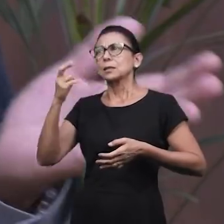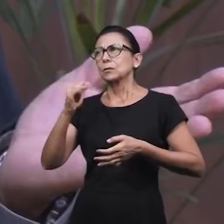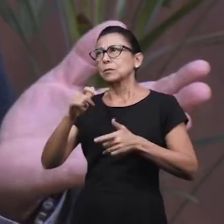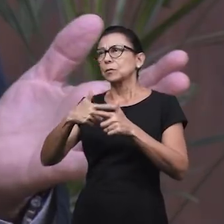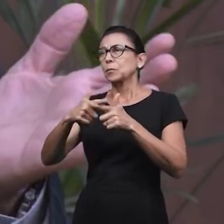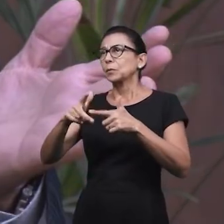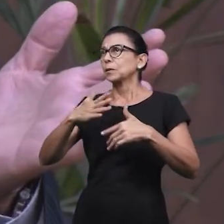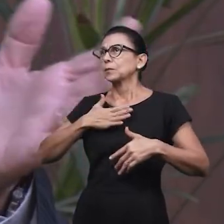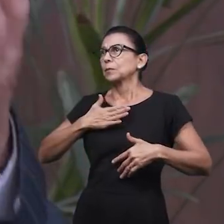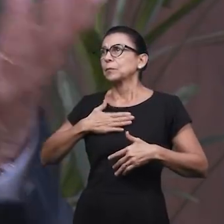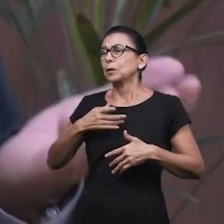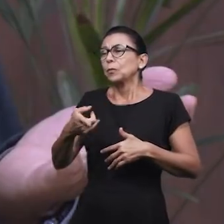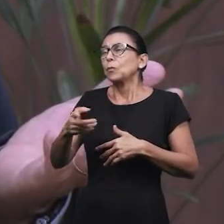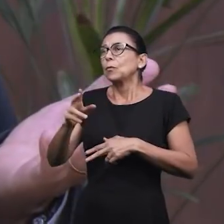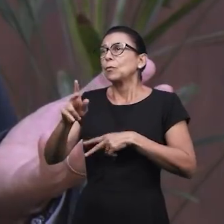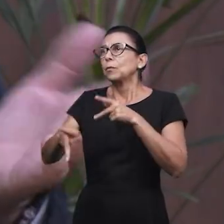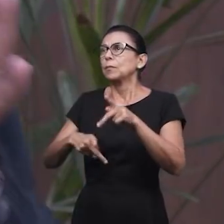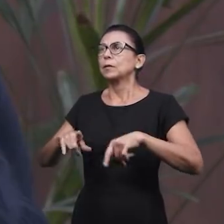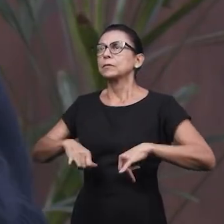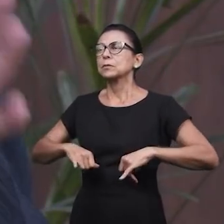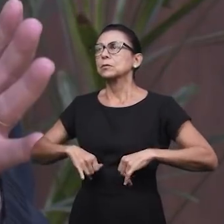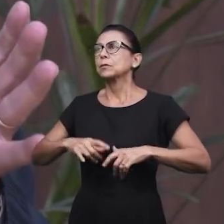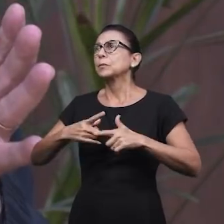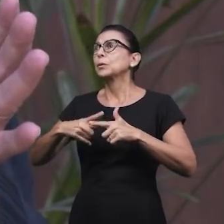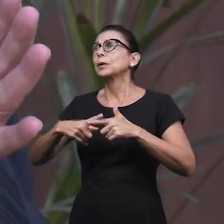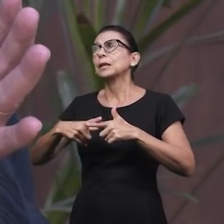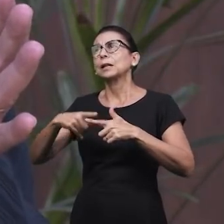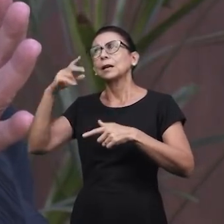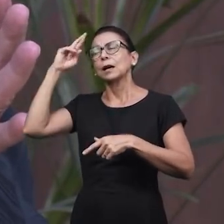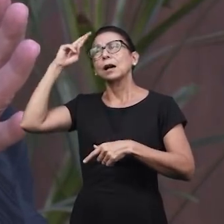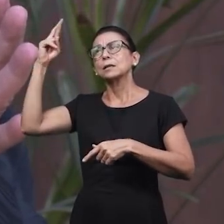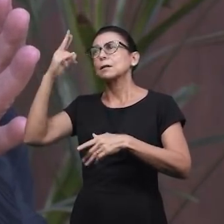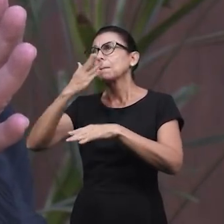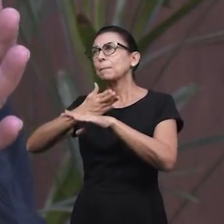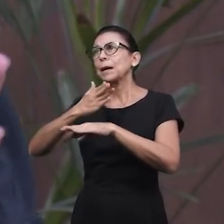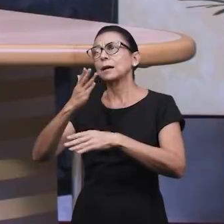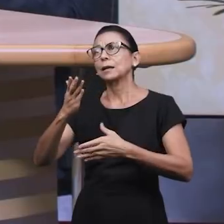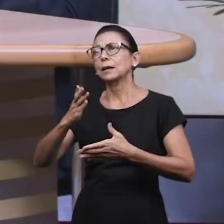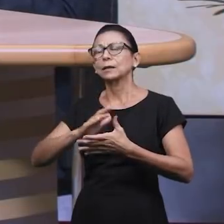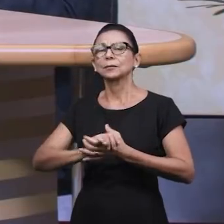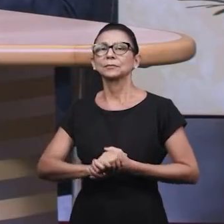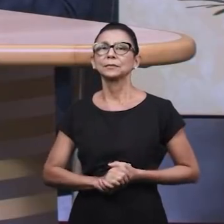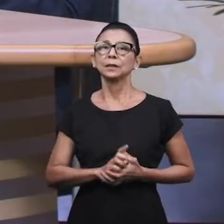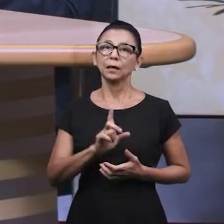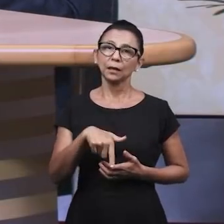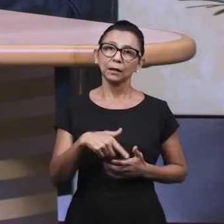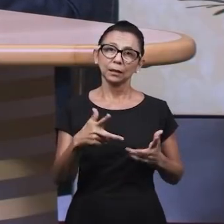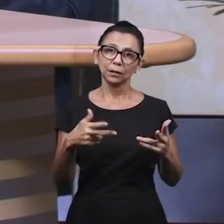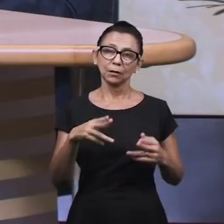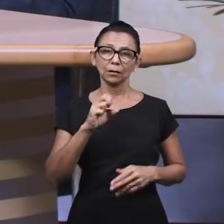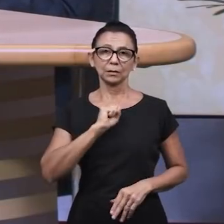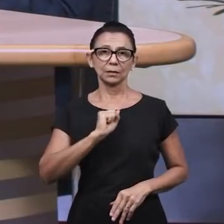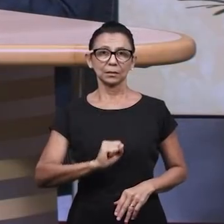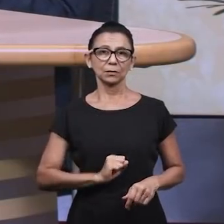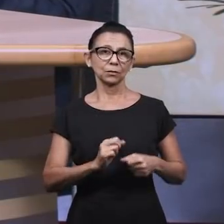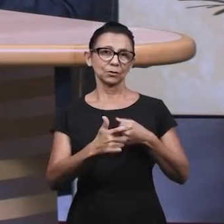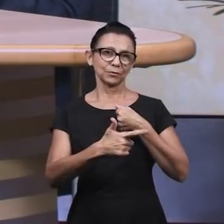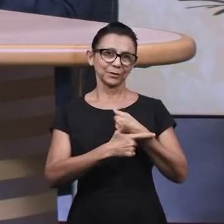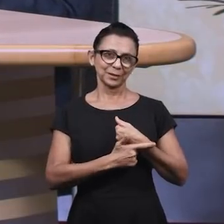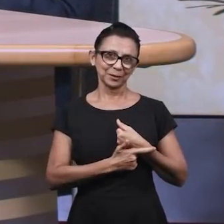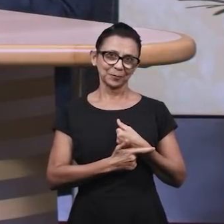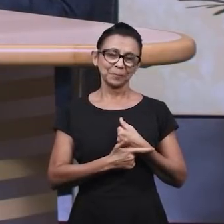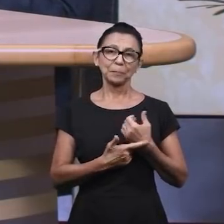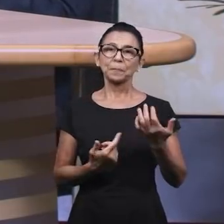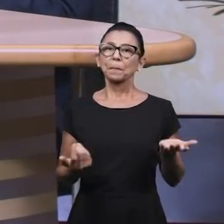por que esse povo está sofrendo? Ele intercede pelo povo para que Deus parasse aquela praga. Que era a função do sacerdote. Que era a função de sacerdote. Então, ele foi